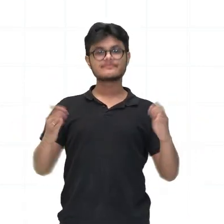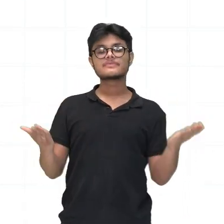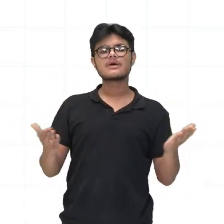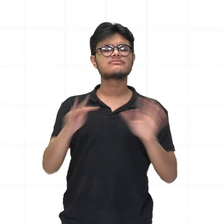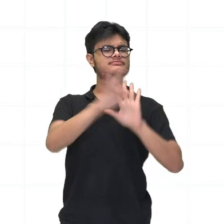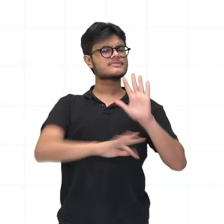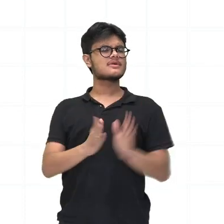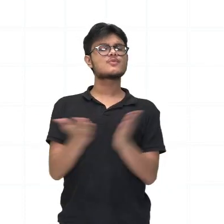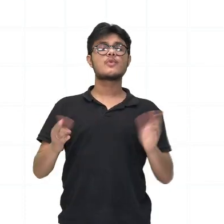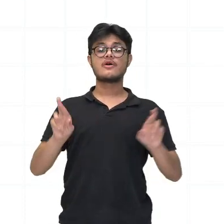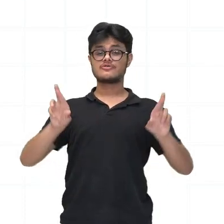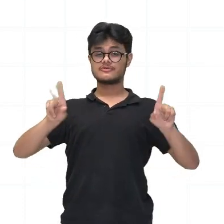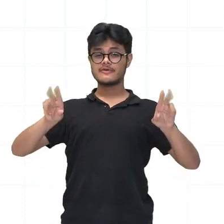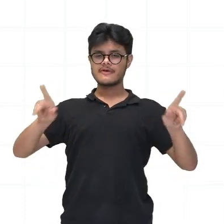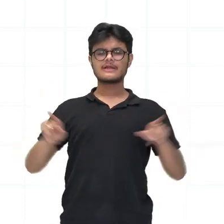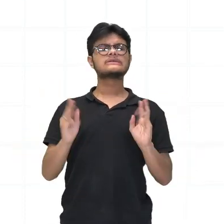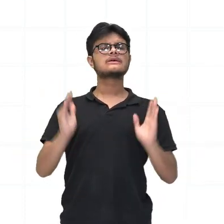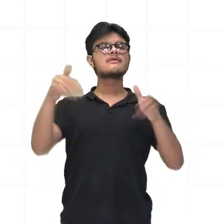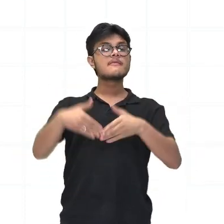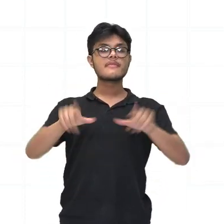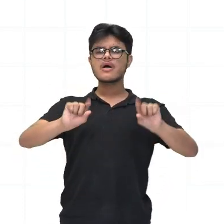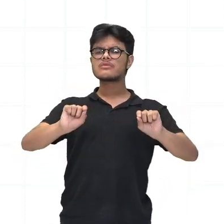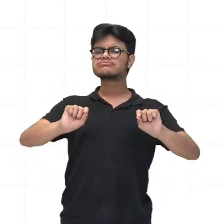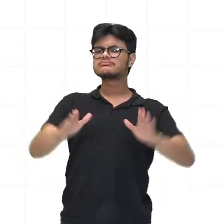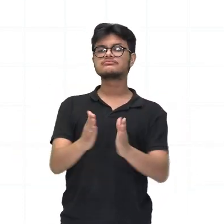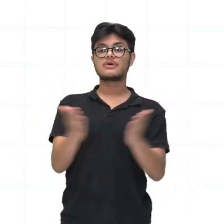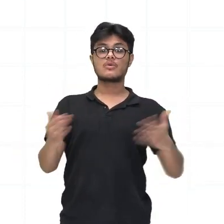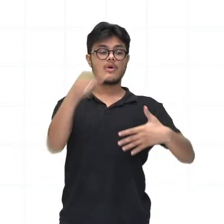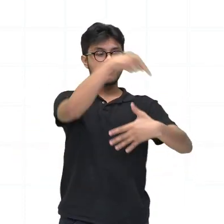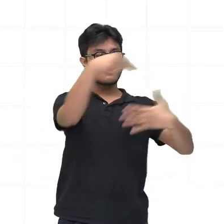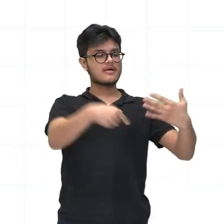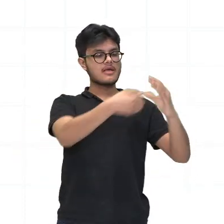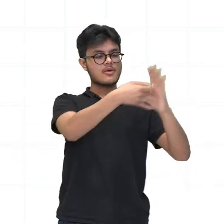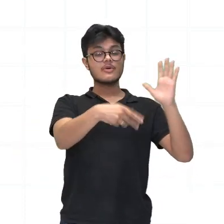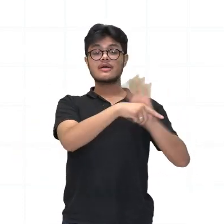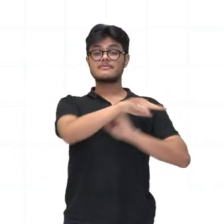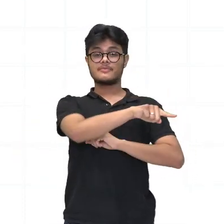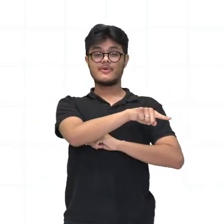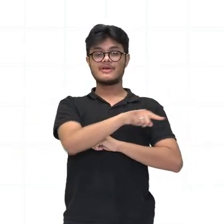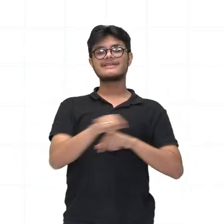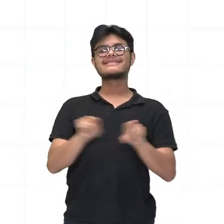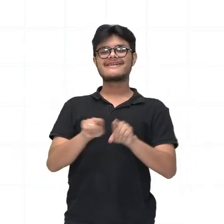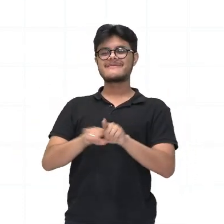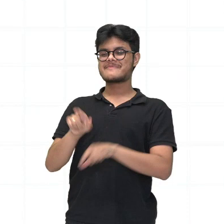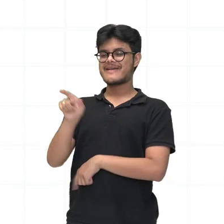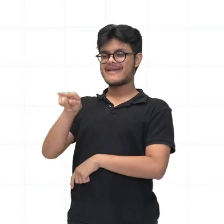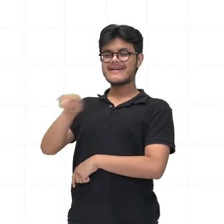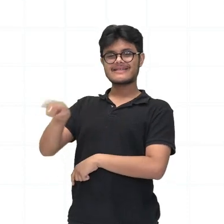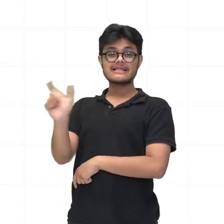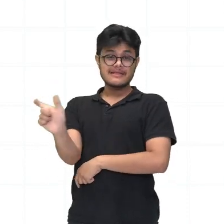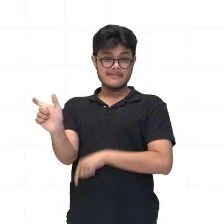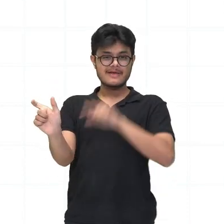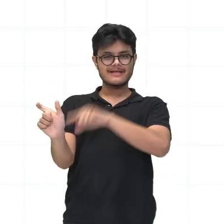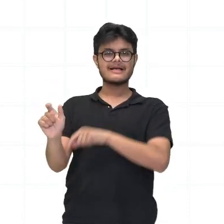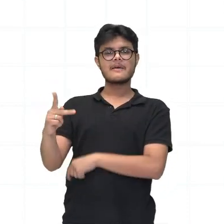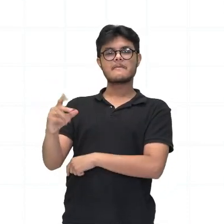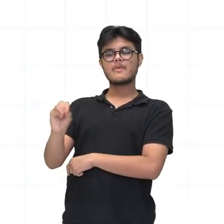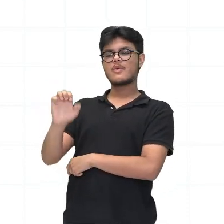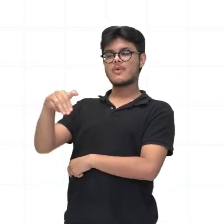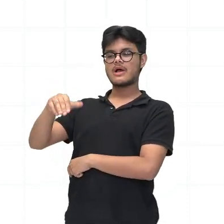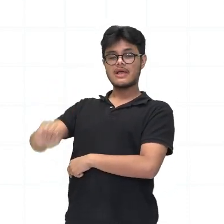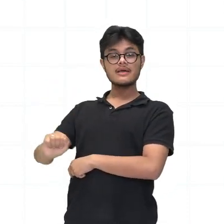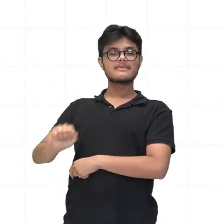é importante sempre enfatizar quais são os elementos próprios da composição poética, justamente a